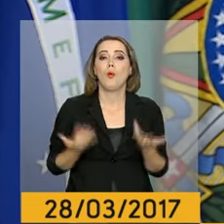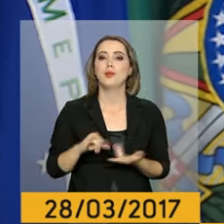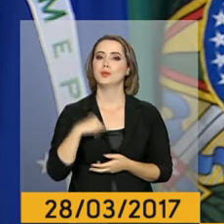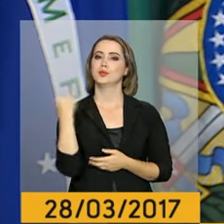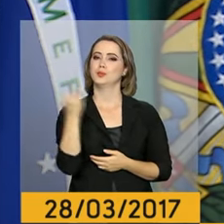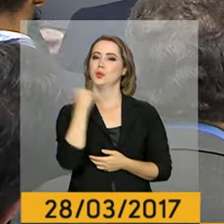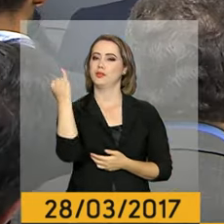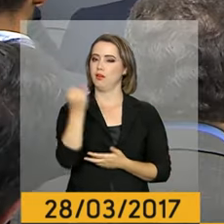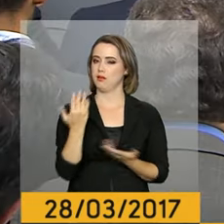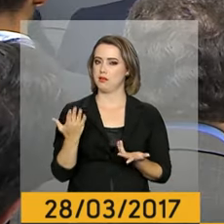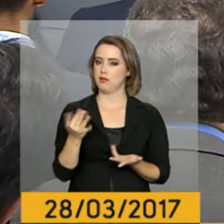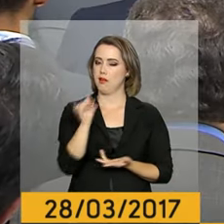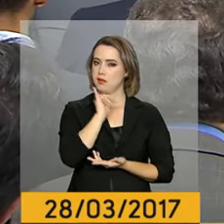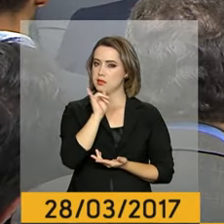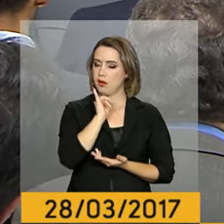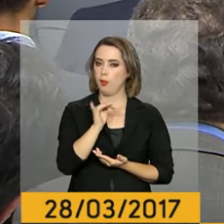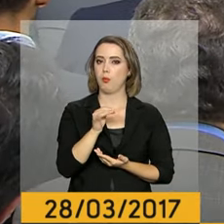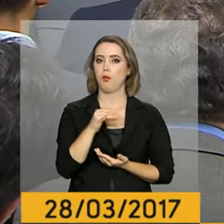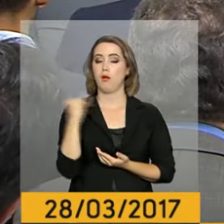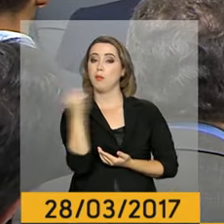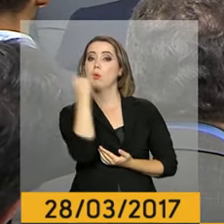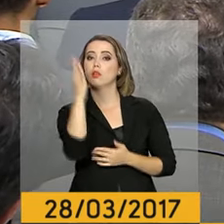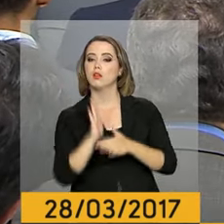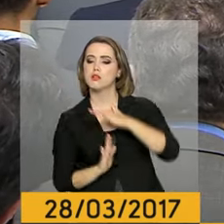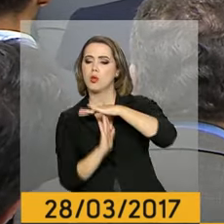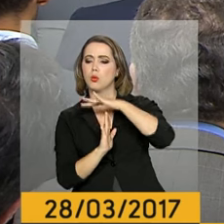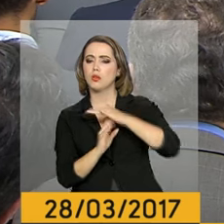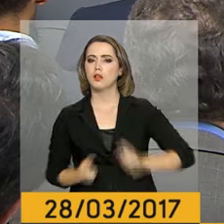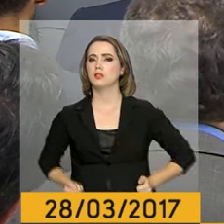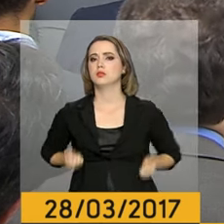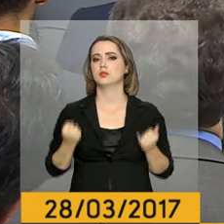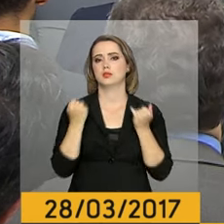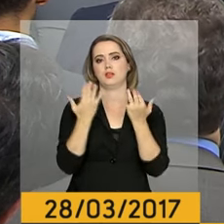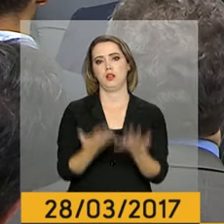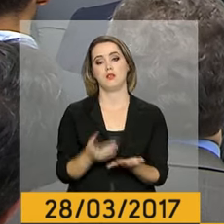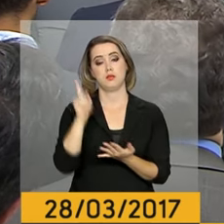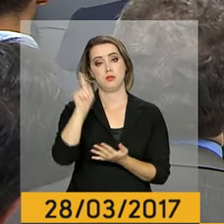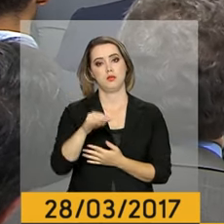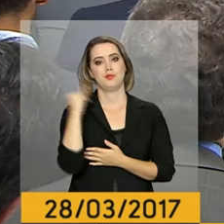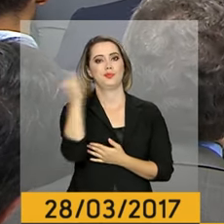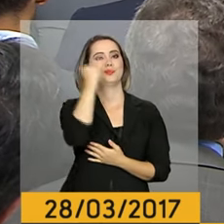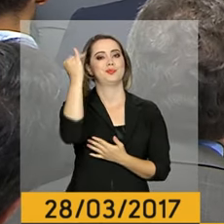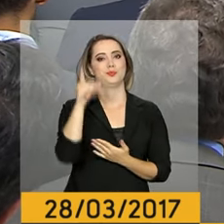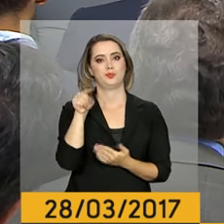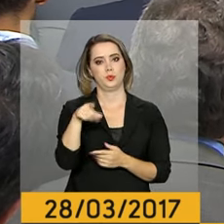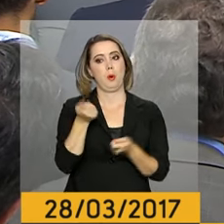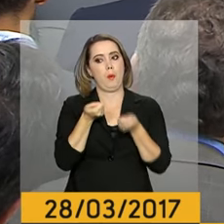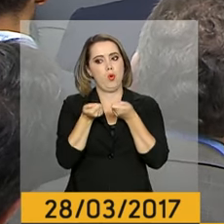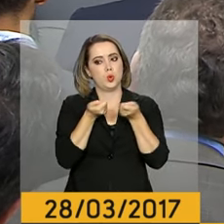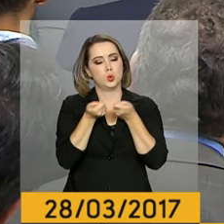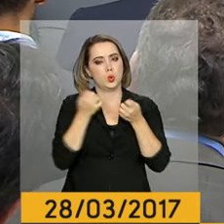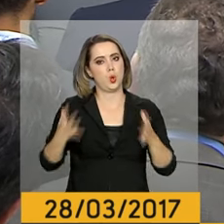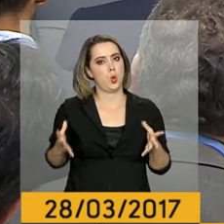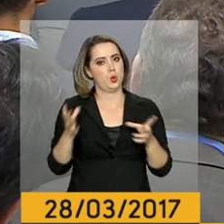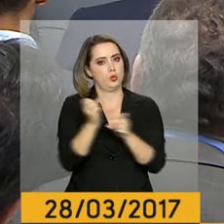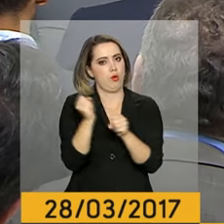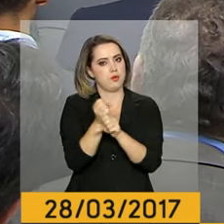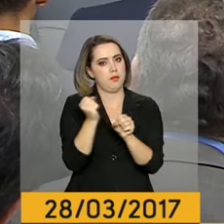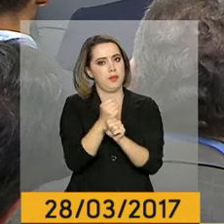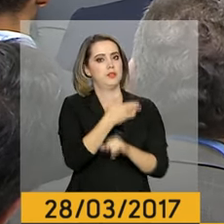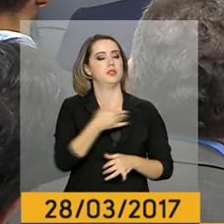exemplo do teto dos gastos públicos fundamental para a rigidez das contas públicas é